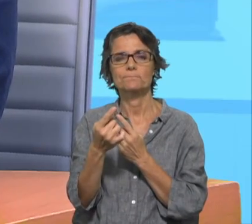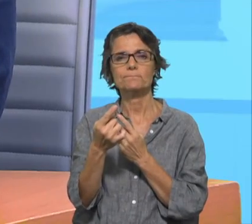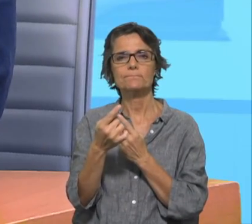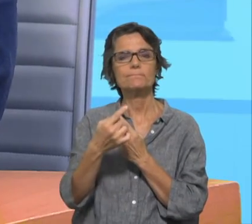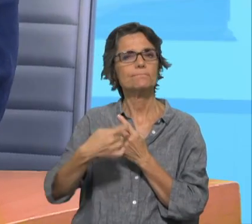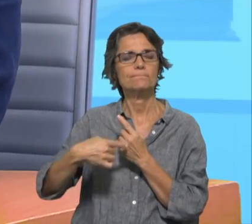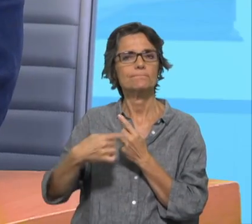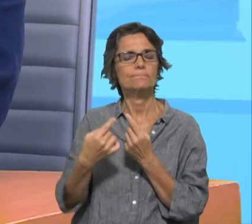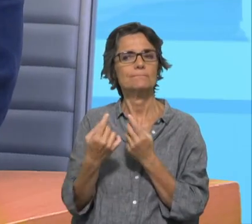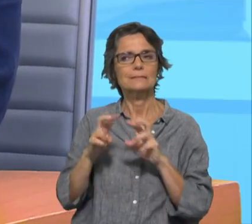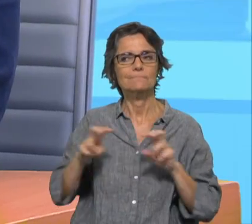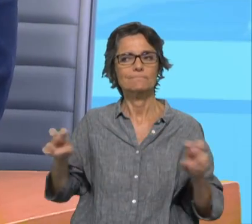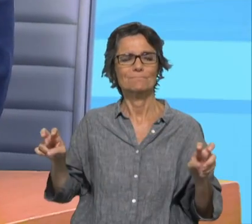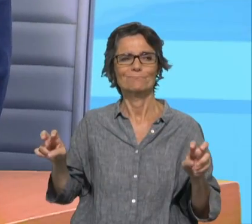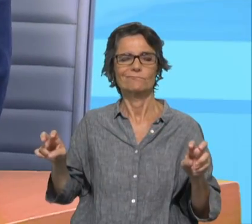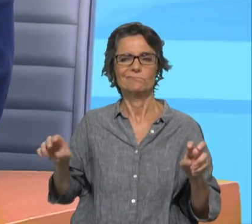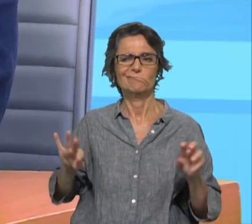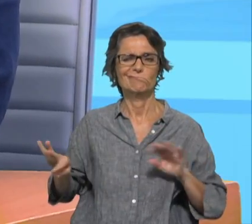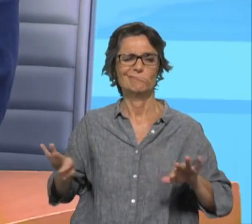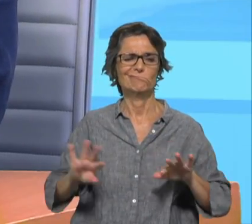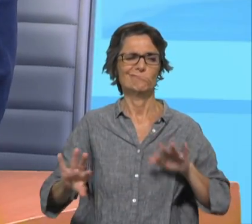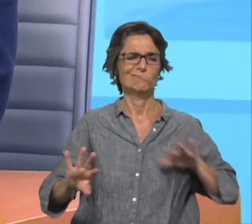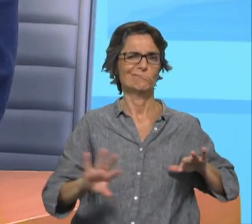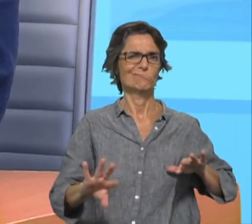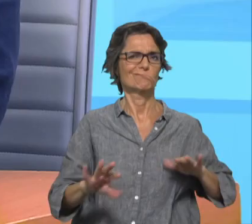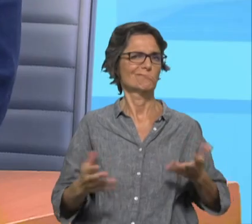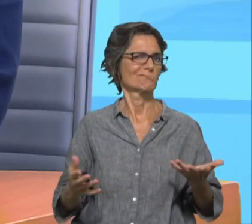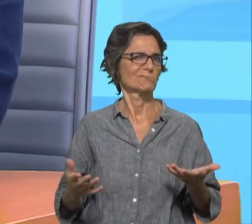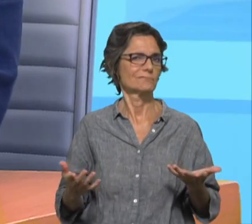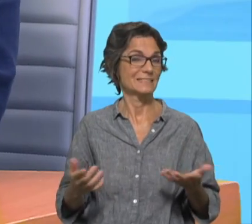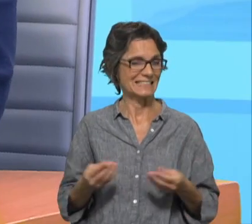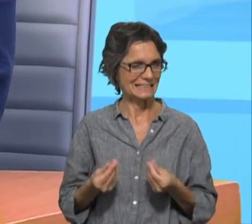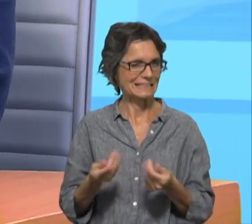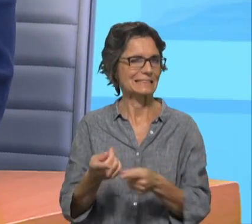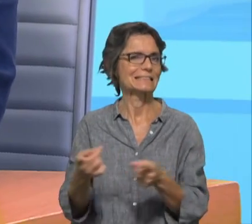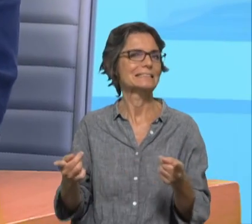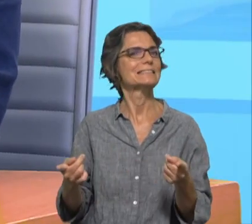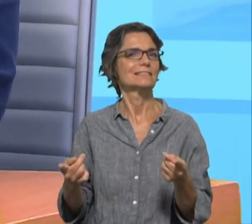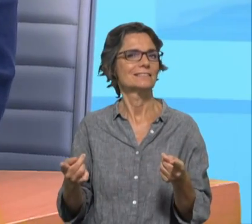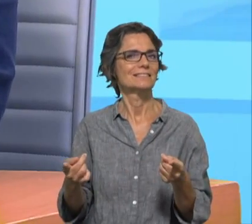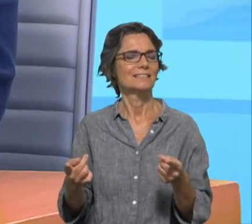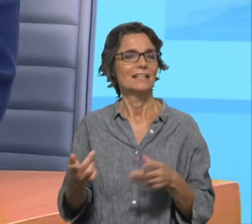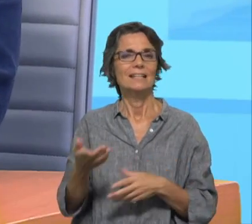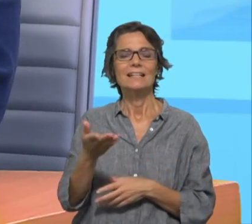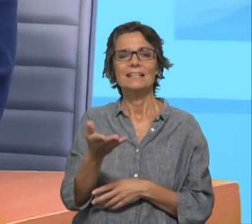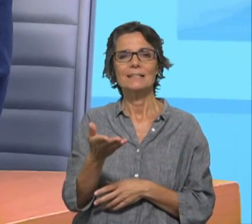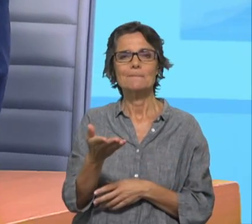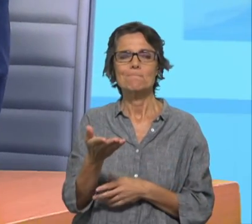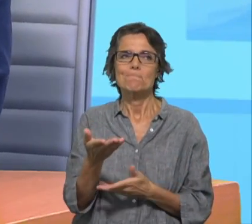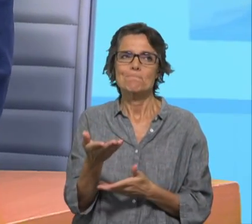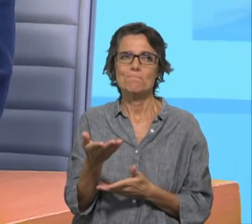nos sentimos irmãos, fraternos, até desconhecidos, sentados ao lado uns dos outros, mas se calhar nem